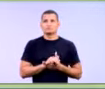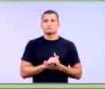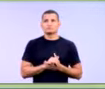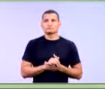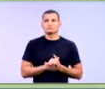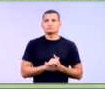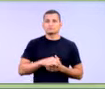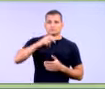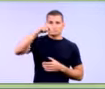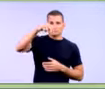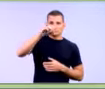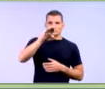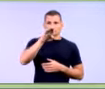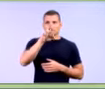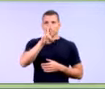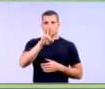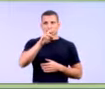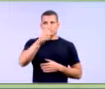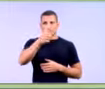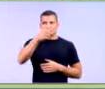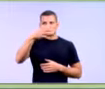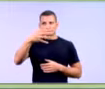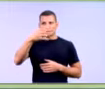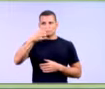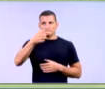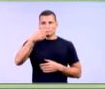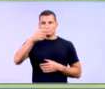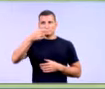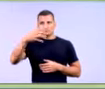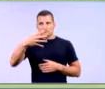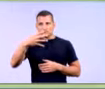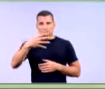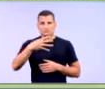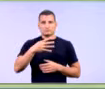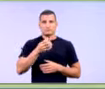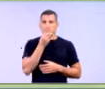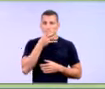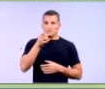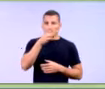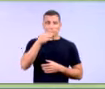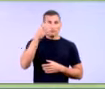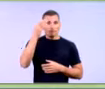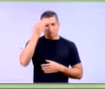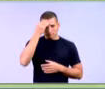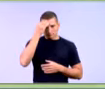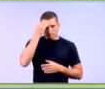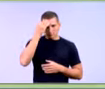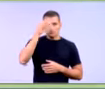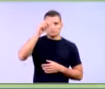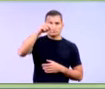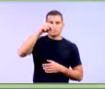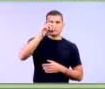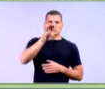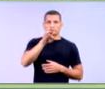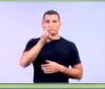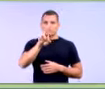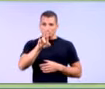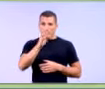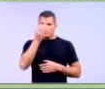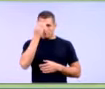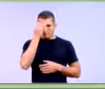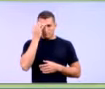A NBR 14724, aí é bom vocês memorizarem o número da NBR, que a BNT fala. Então,